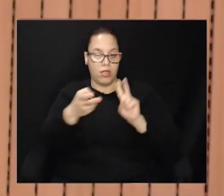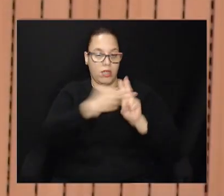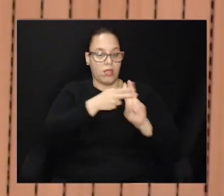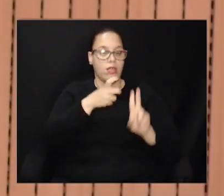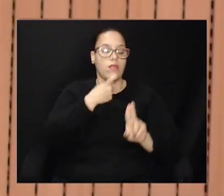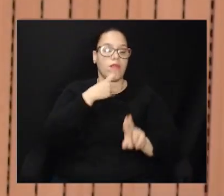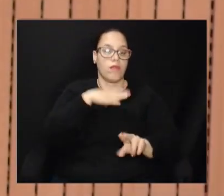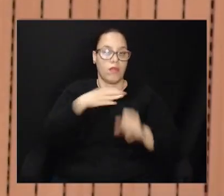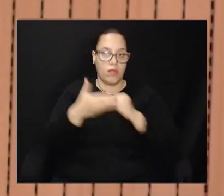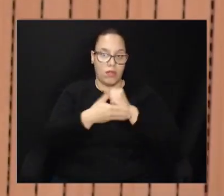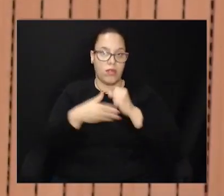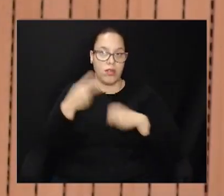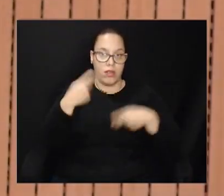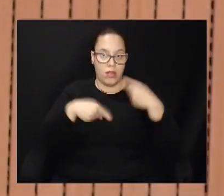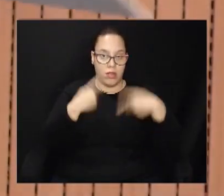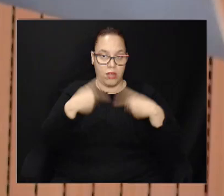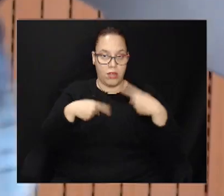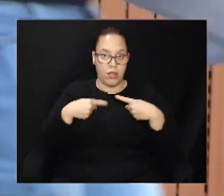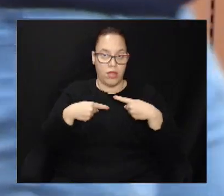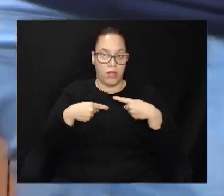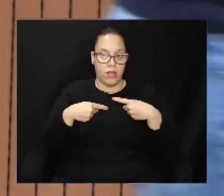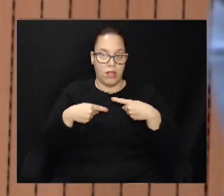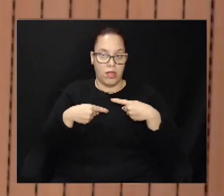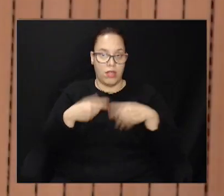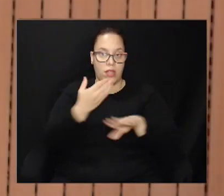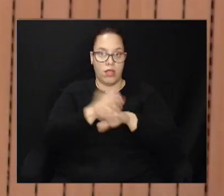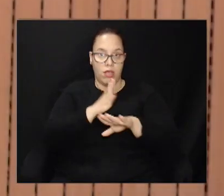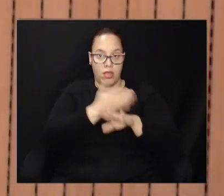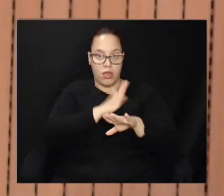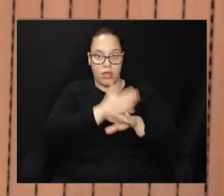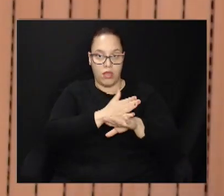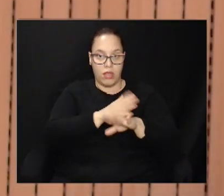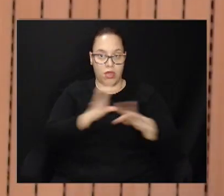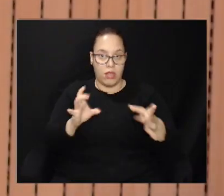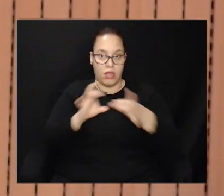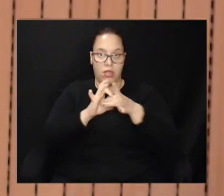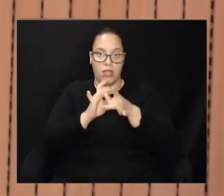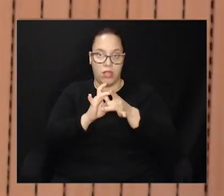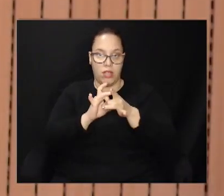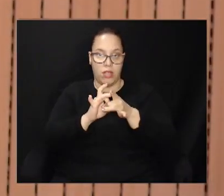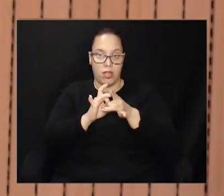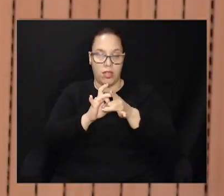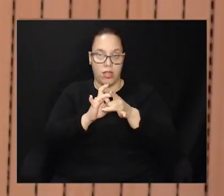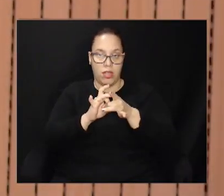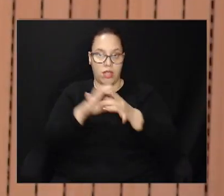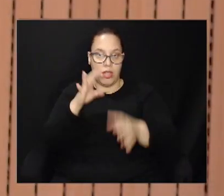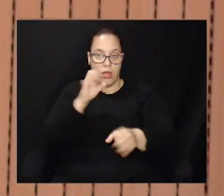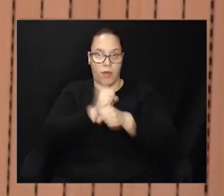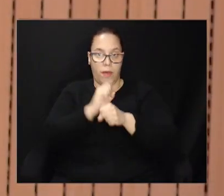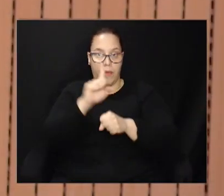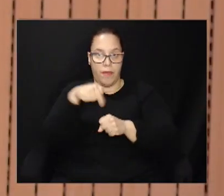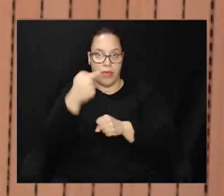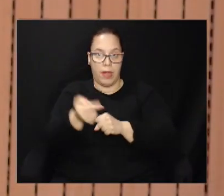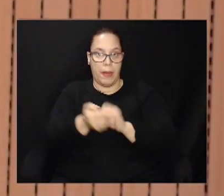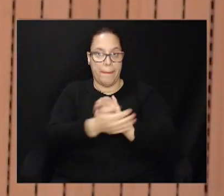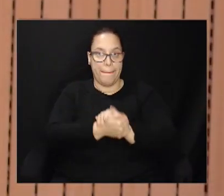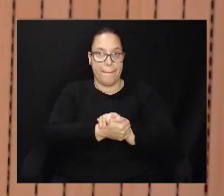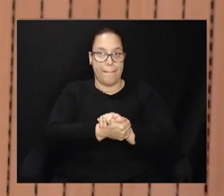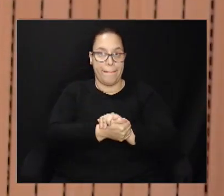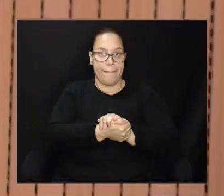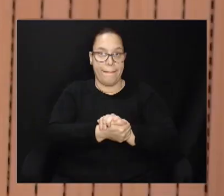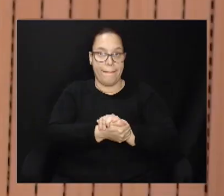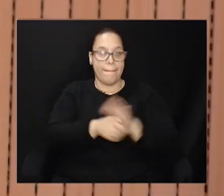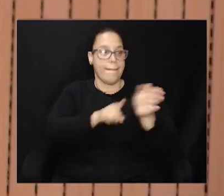na Política Nacional de Práticas Integrativas e Complementares e dá outras providências. Pergunto ao